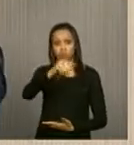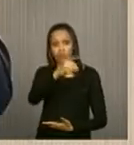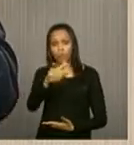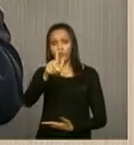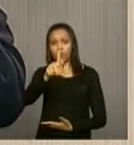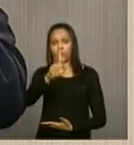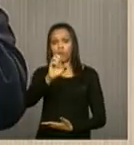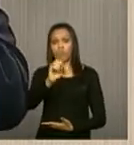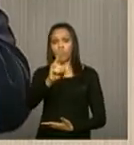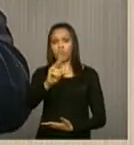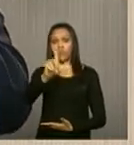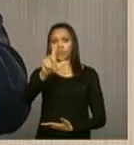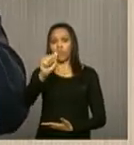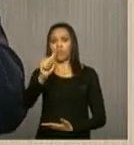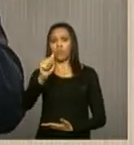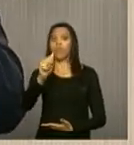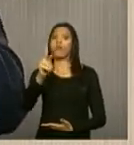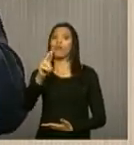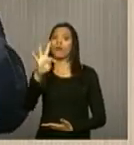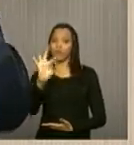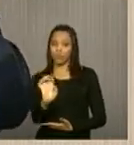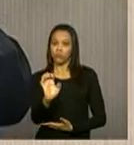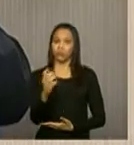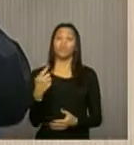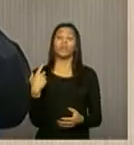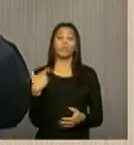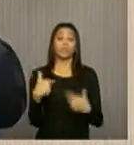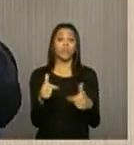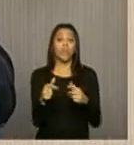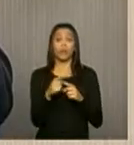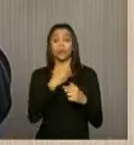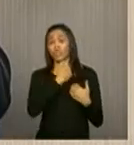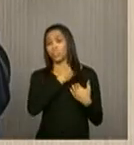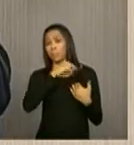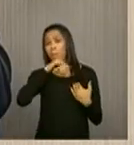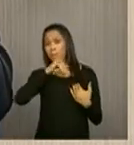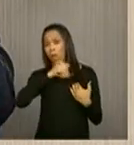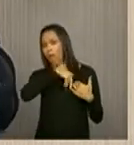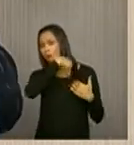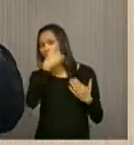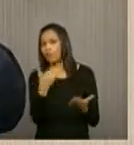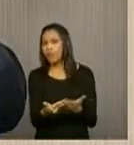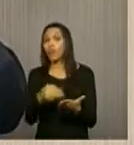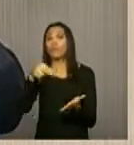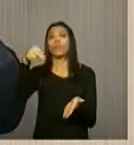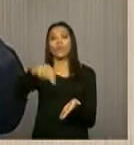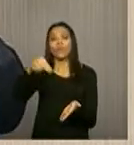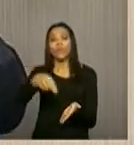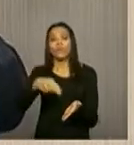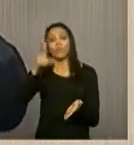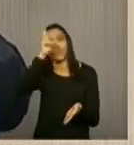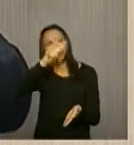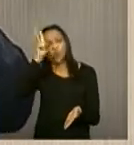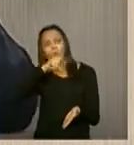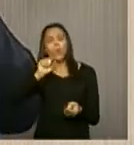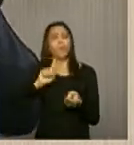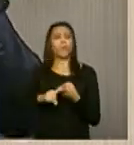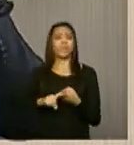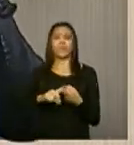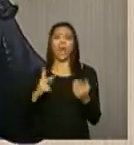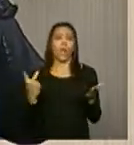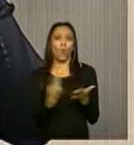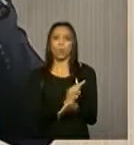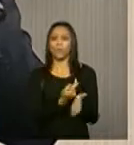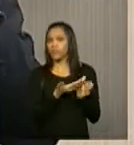preliminares que fizemos de maio a novembro e incluirão a pesquisa de dados históricos de dados